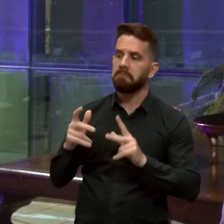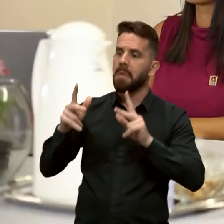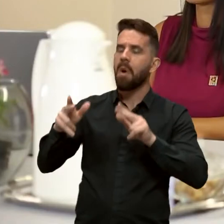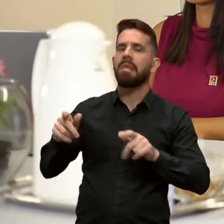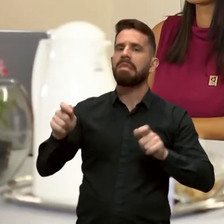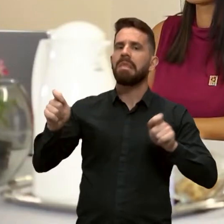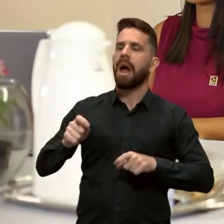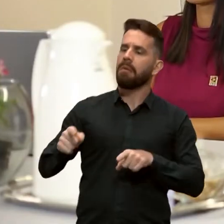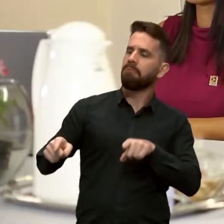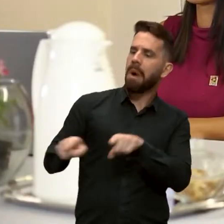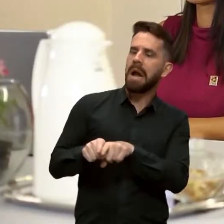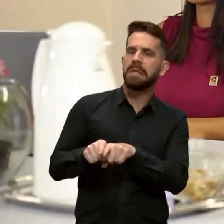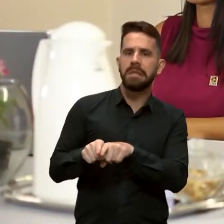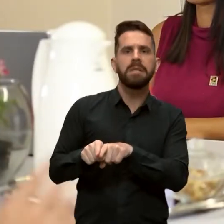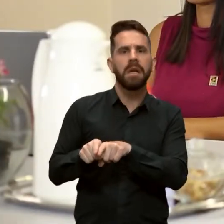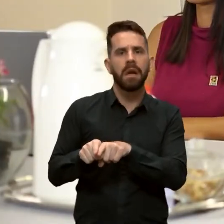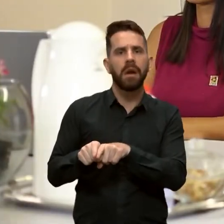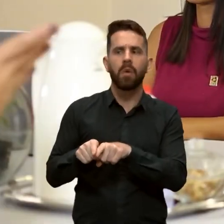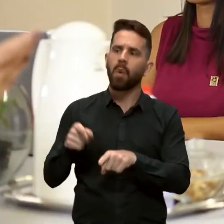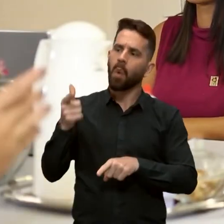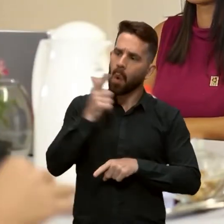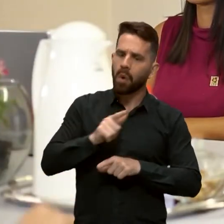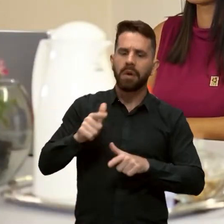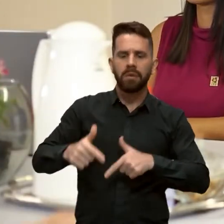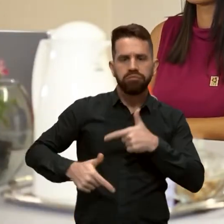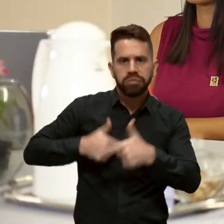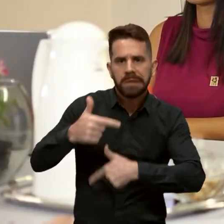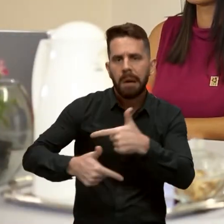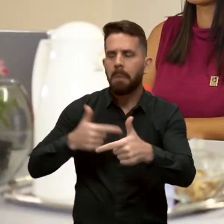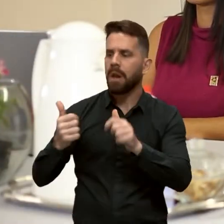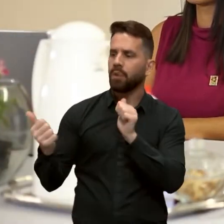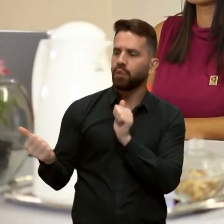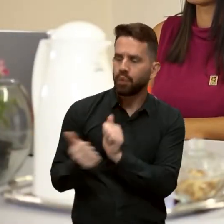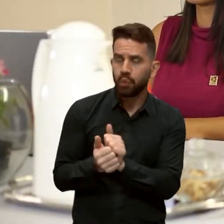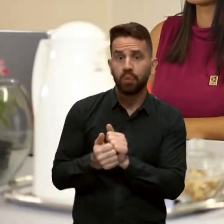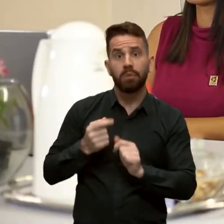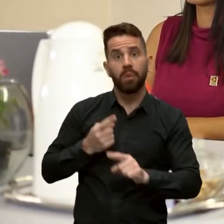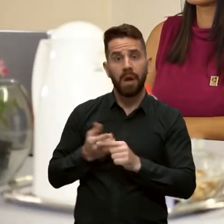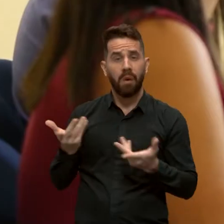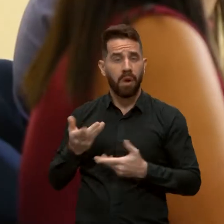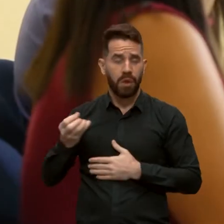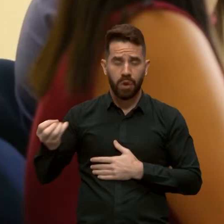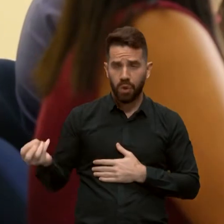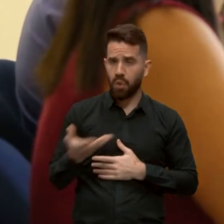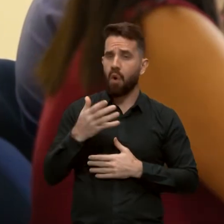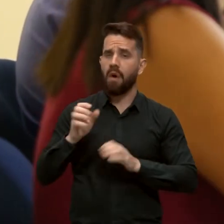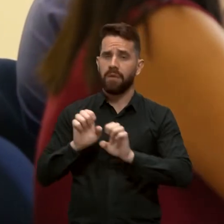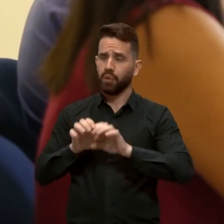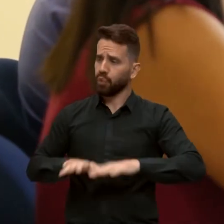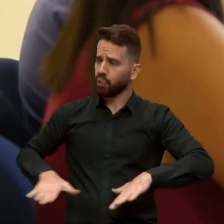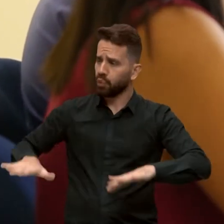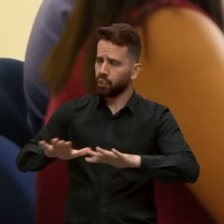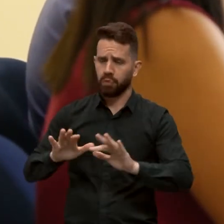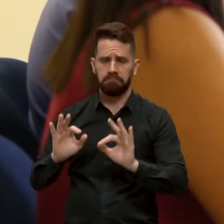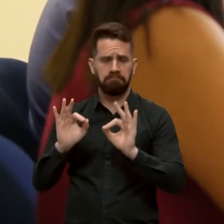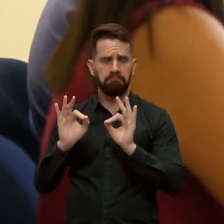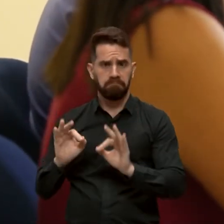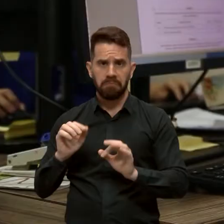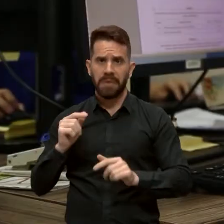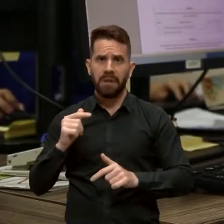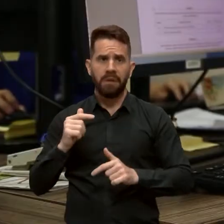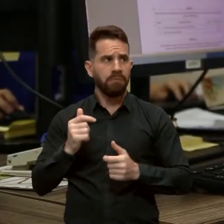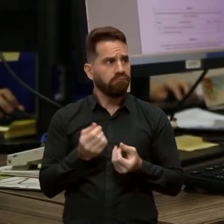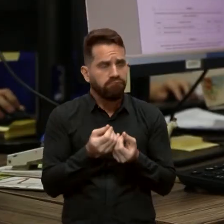nós estamos, a partir de agora, construindo uma nova estrutura para uma prestação de serviço em